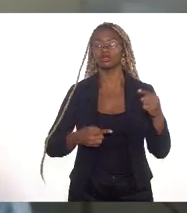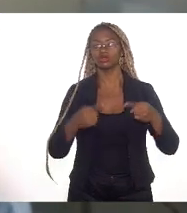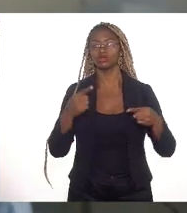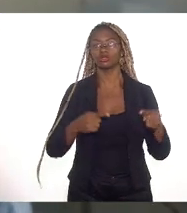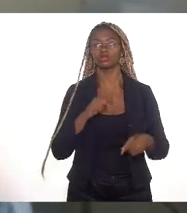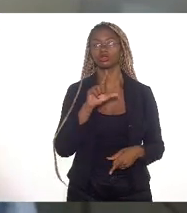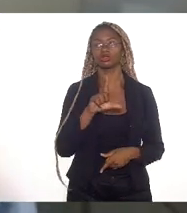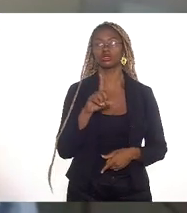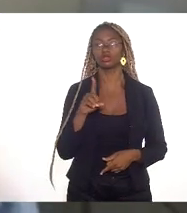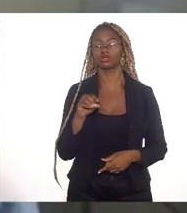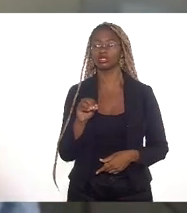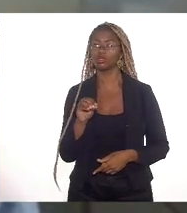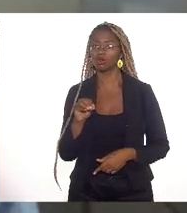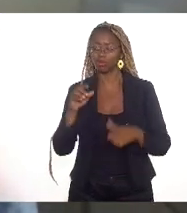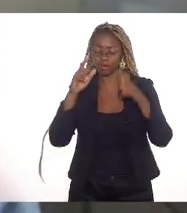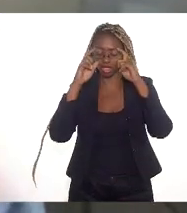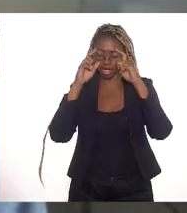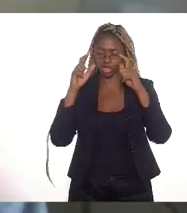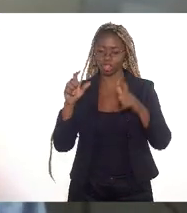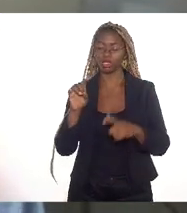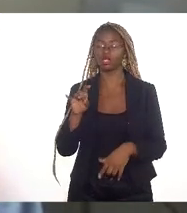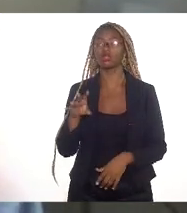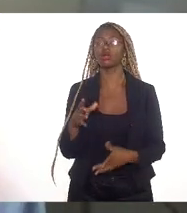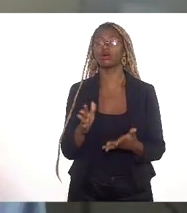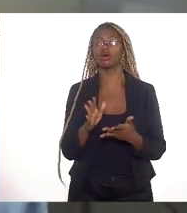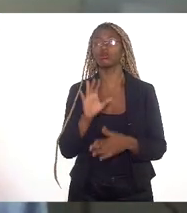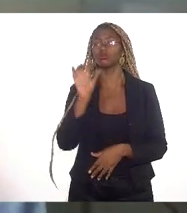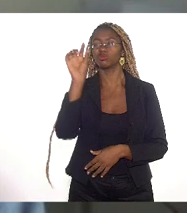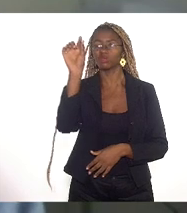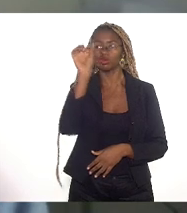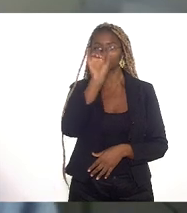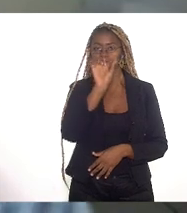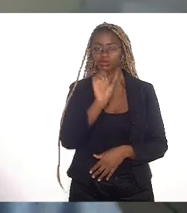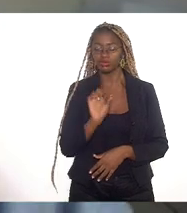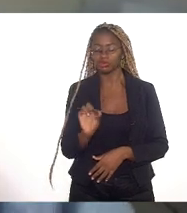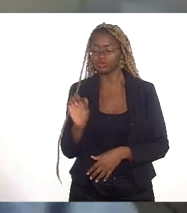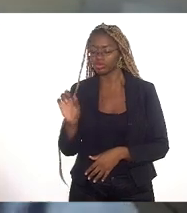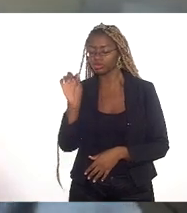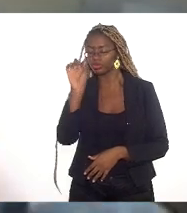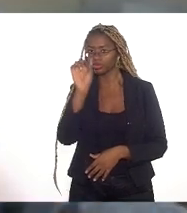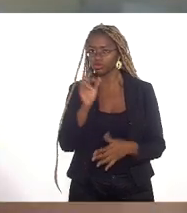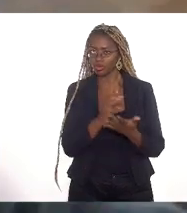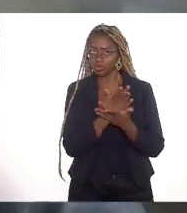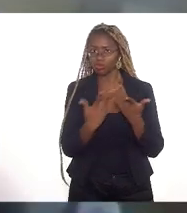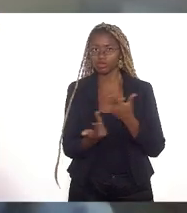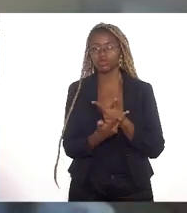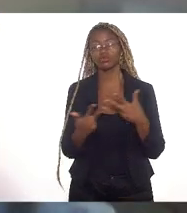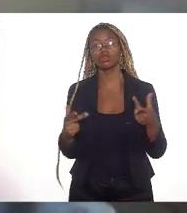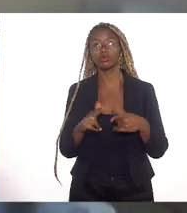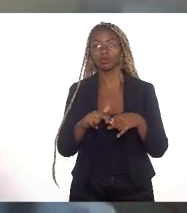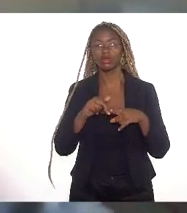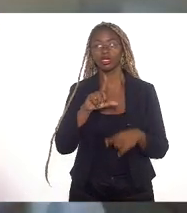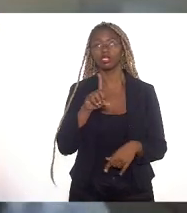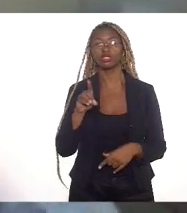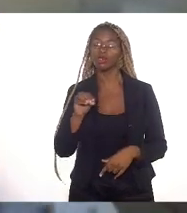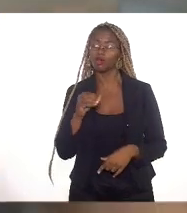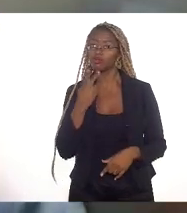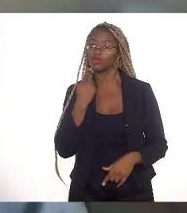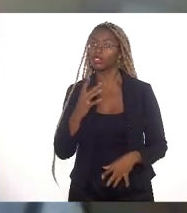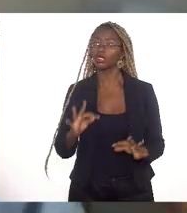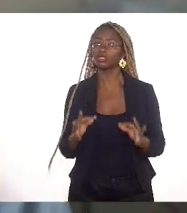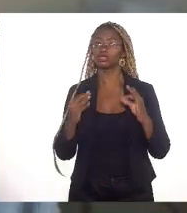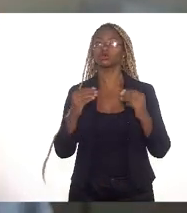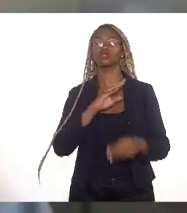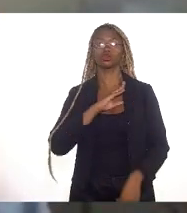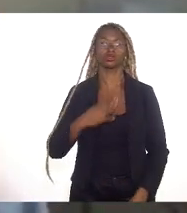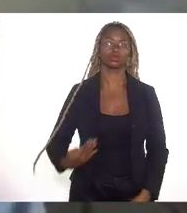atenção apenas sobre alguns pontos, porque a LDO fala da gestão inteira, né, do